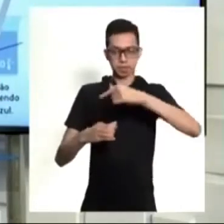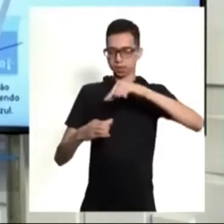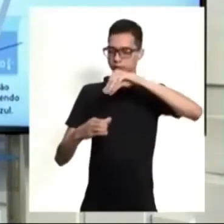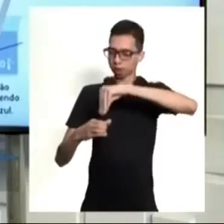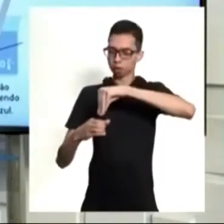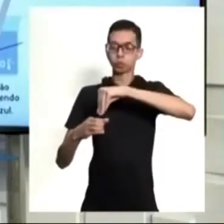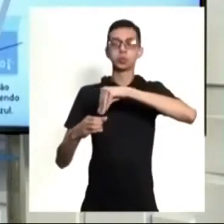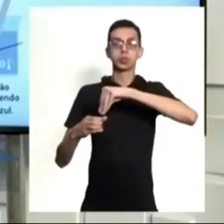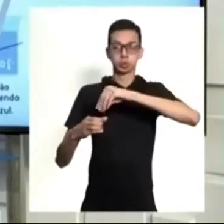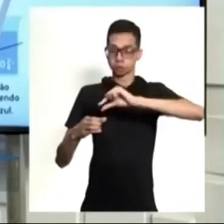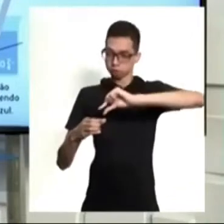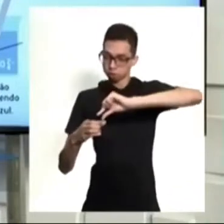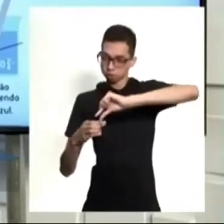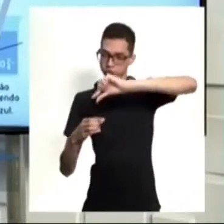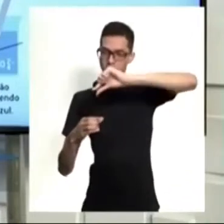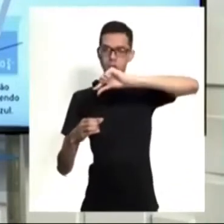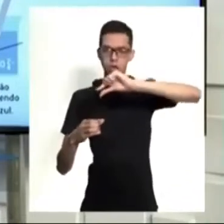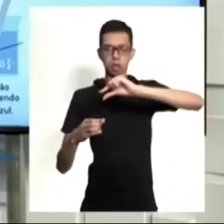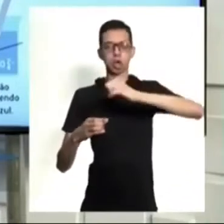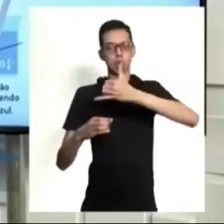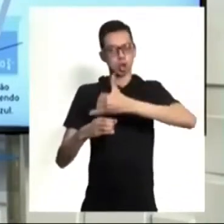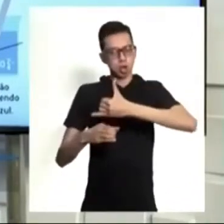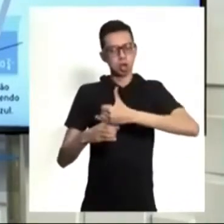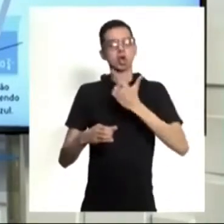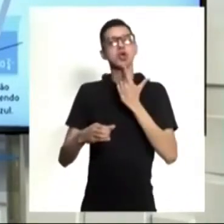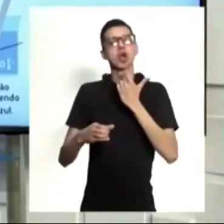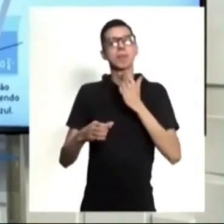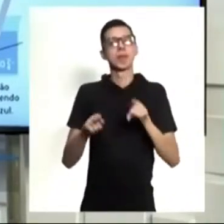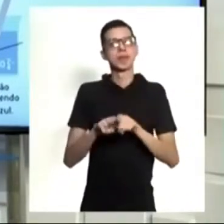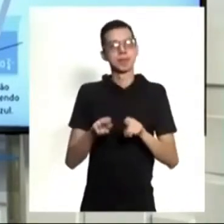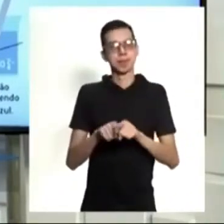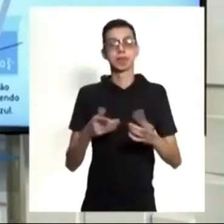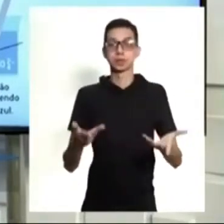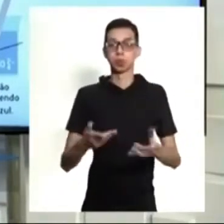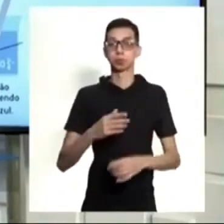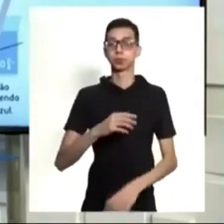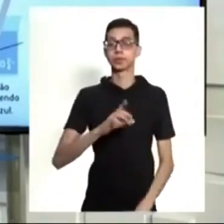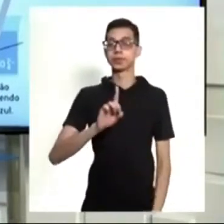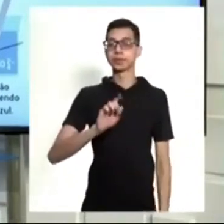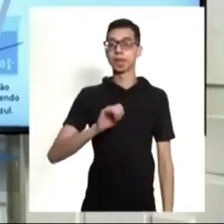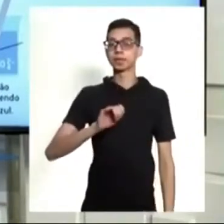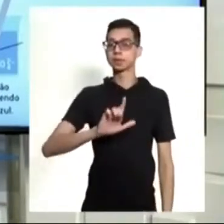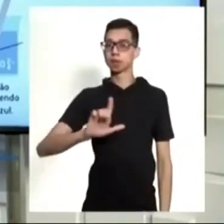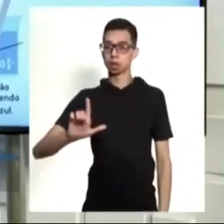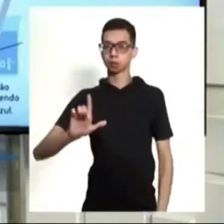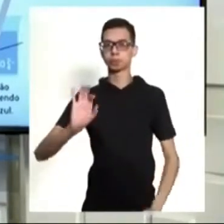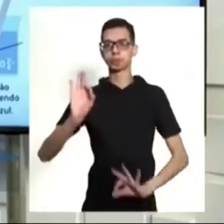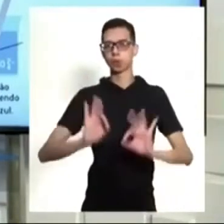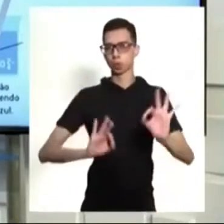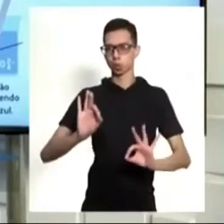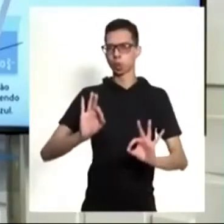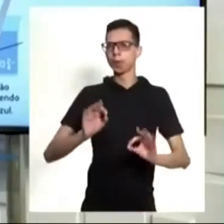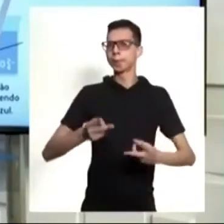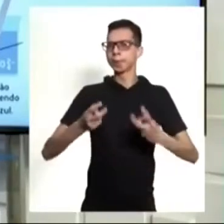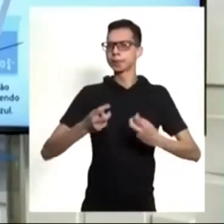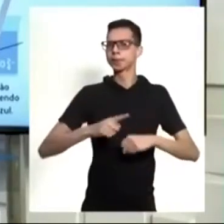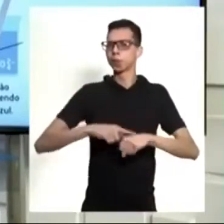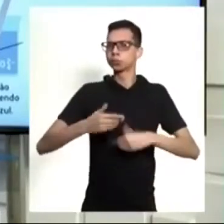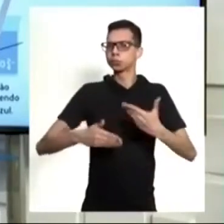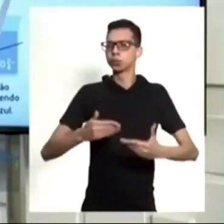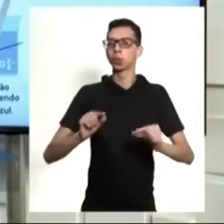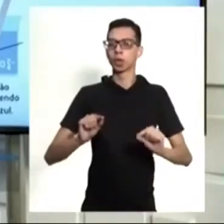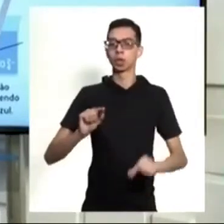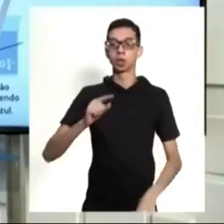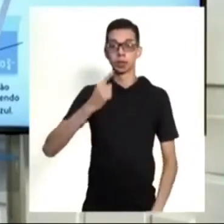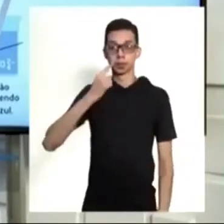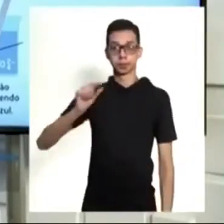foi a montagem da pilha de Daniel, viu gente? Ele montou dessa forma, né? E ele percebia que após certo tempo essa lâmpada acendia. Né?